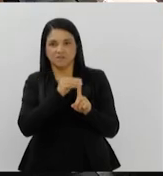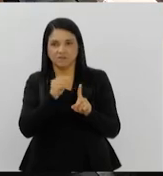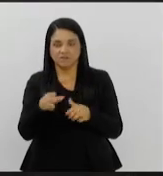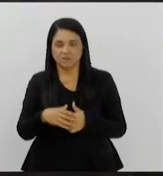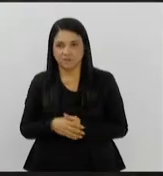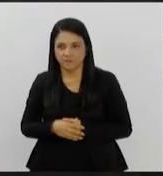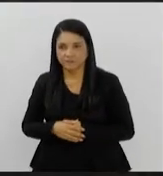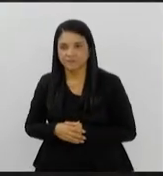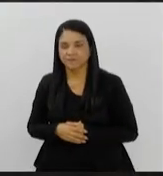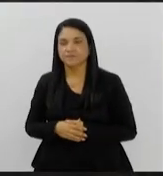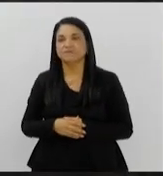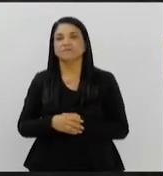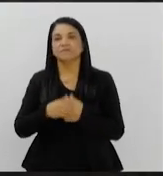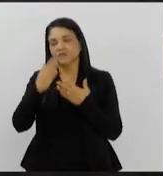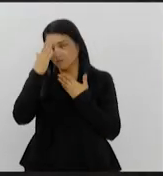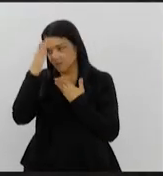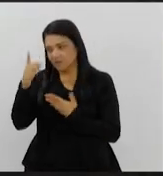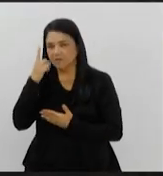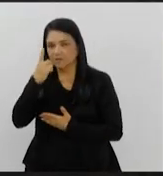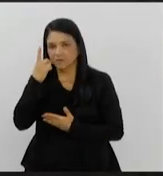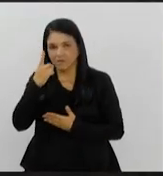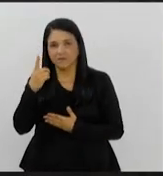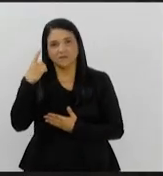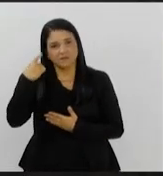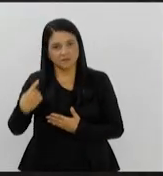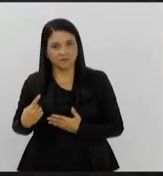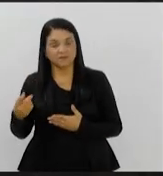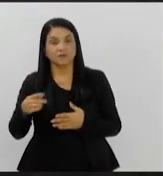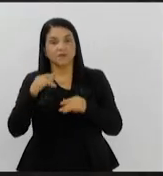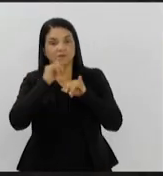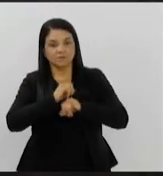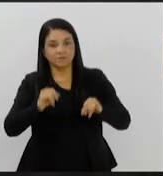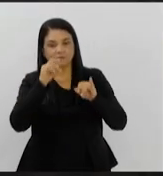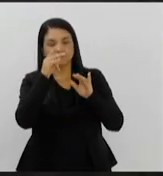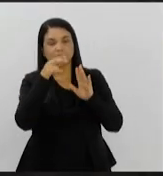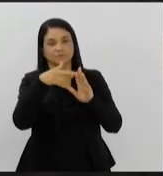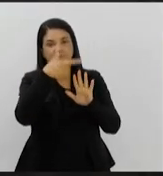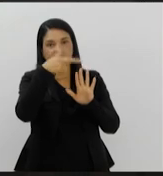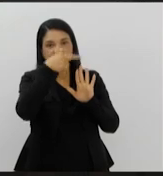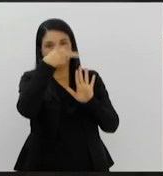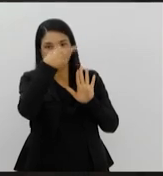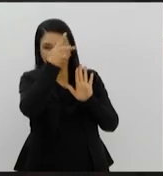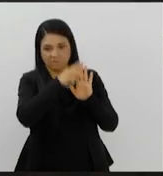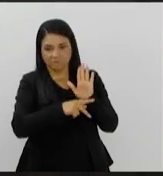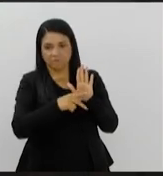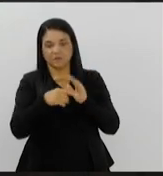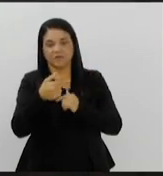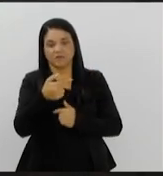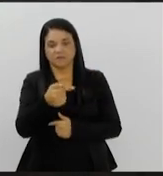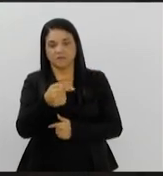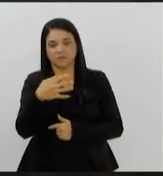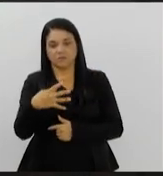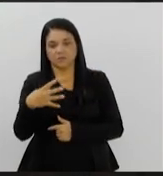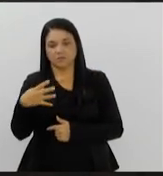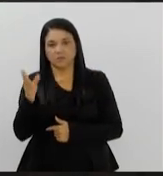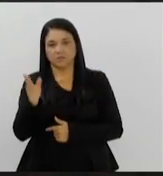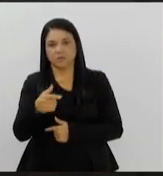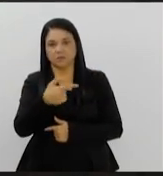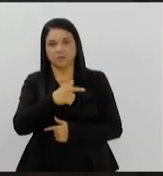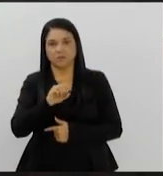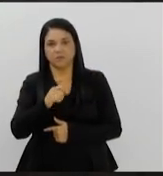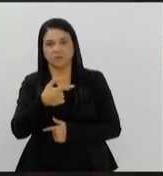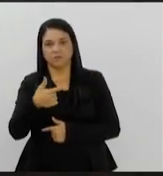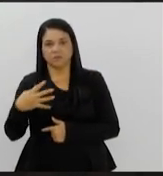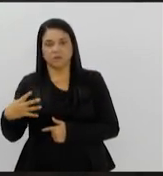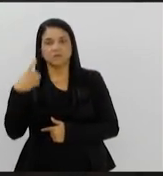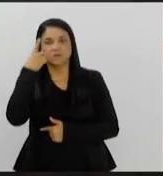Muito obrigado, deputada Dani Balbi. Anuncio o projeto de resolução número 744 de 2024, de autoria